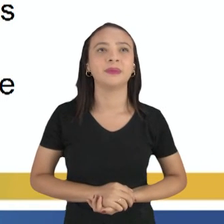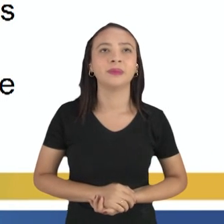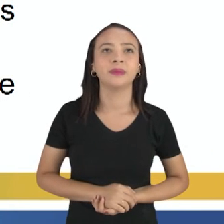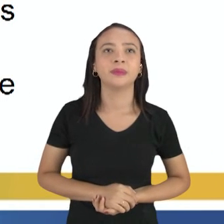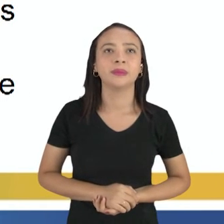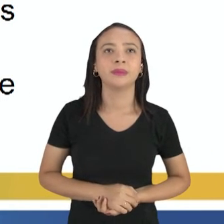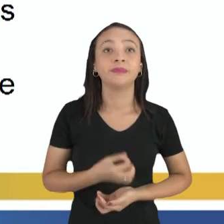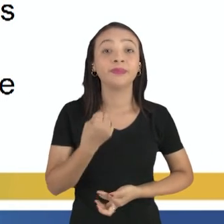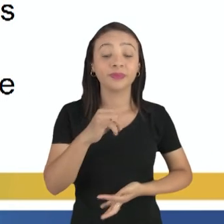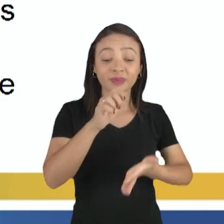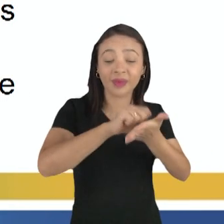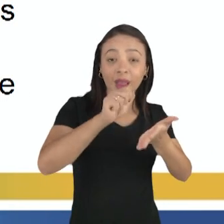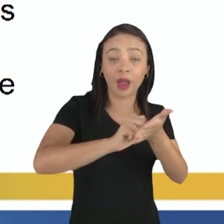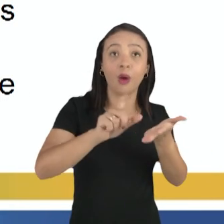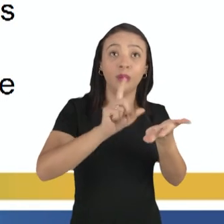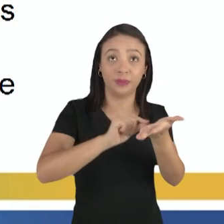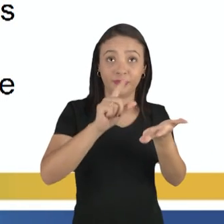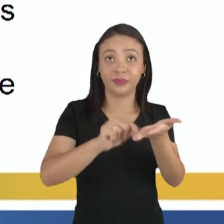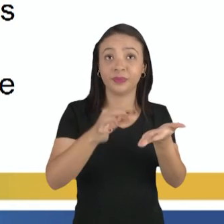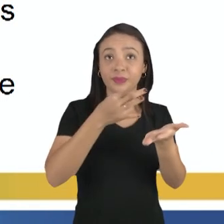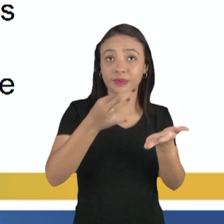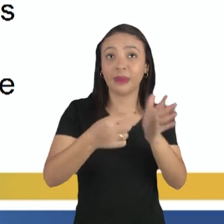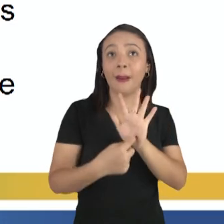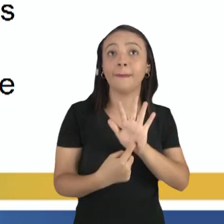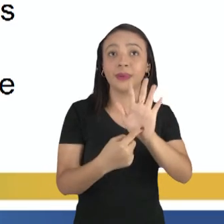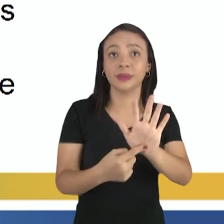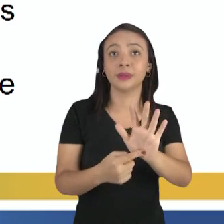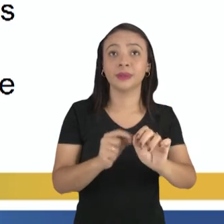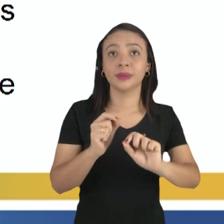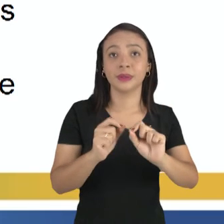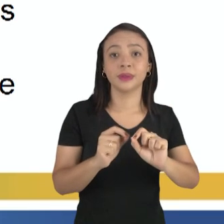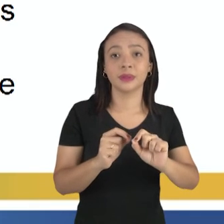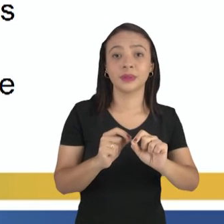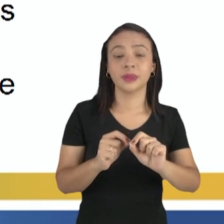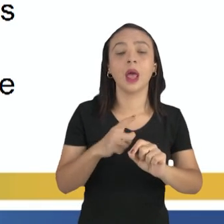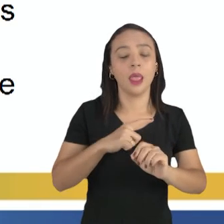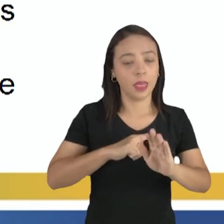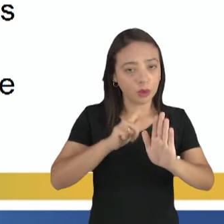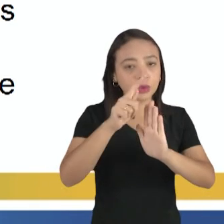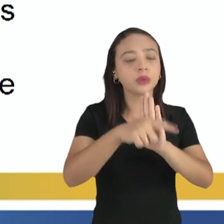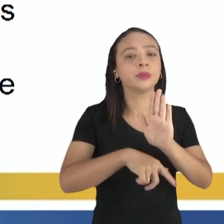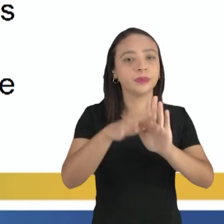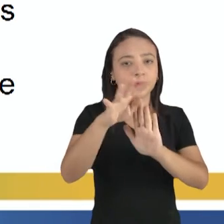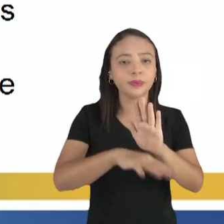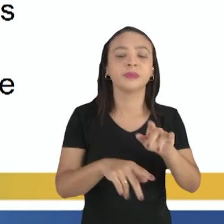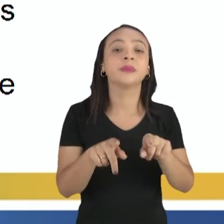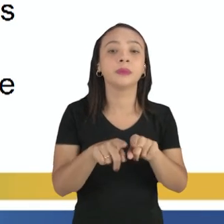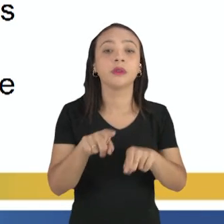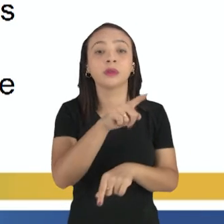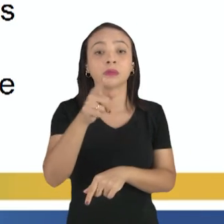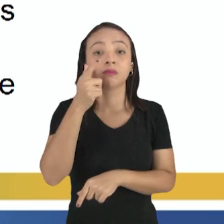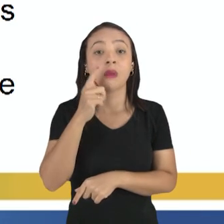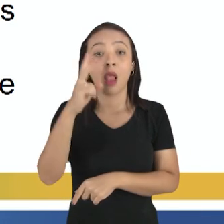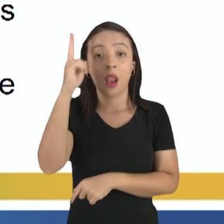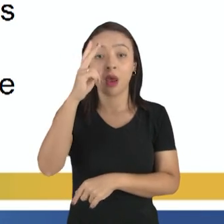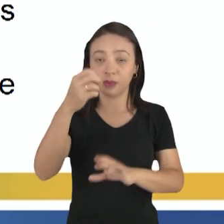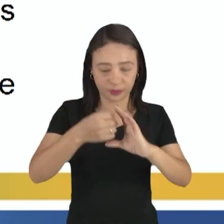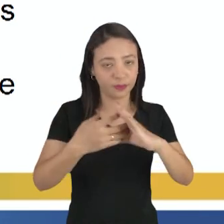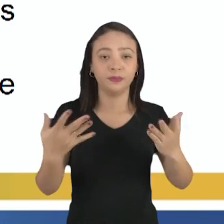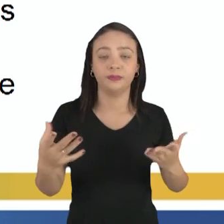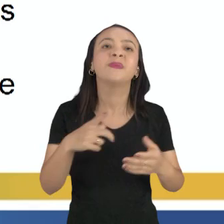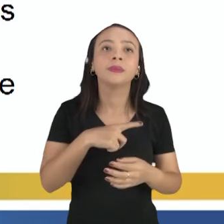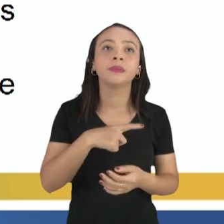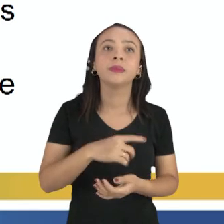Ao escrever um artigo de opinião, ele já coloca aí o nosso gênero textual, para que você relembre as